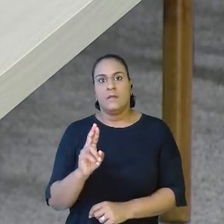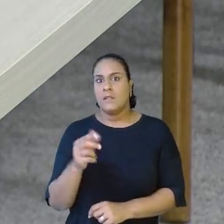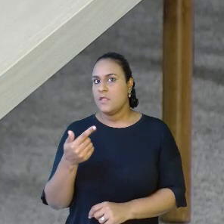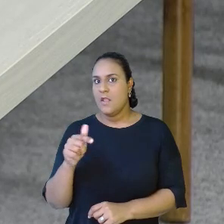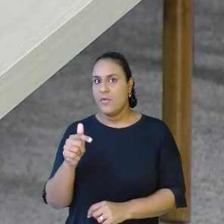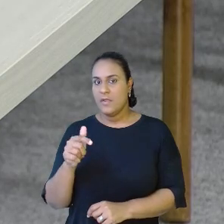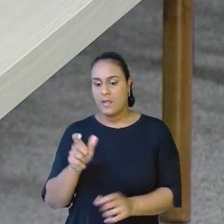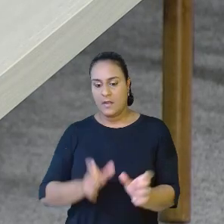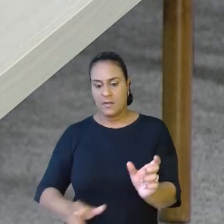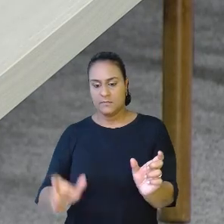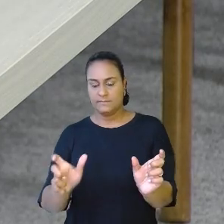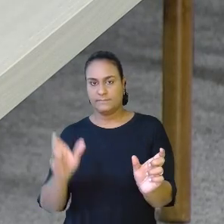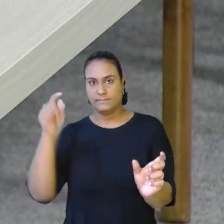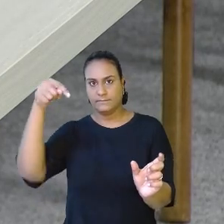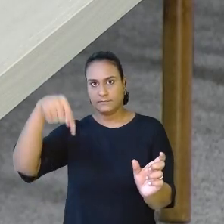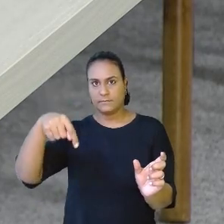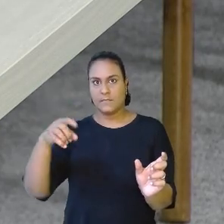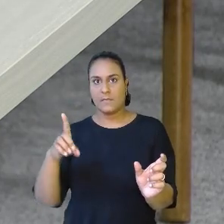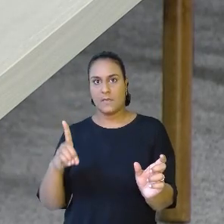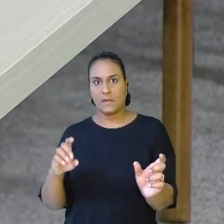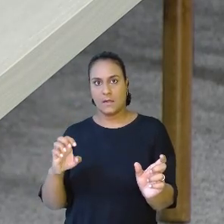tivemos aqui parte decimal. Por isso que